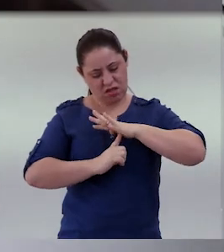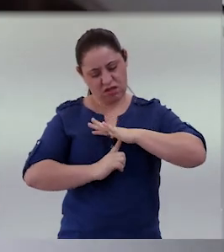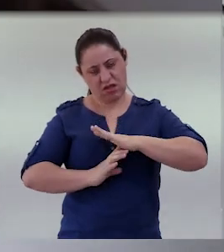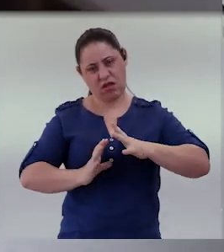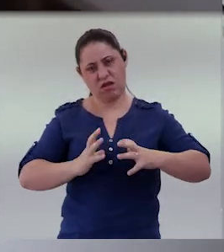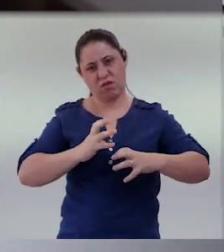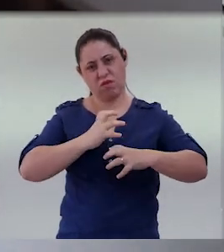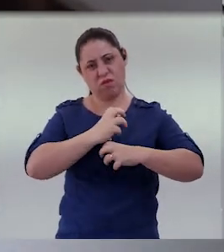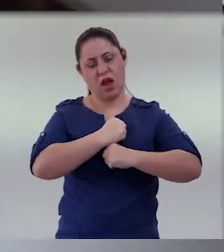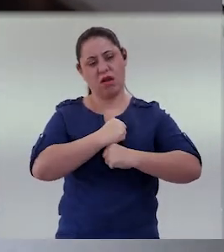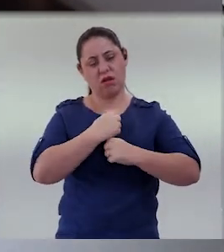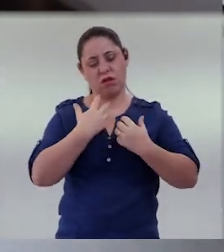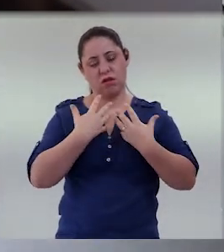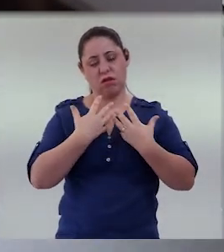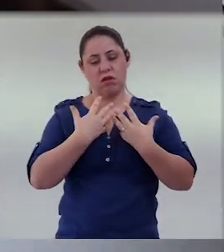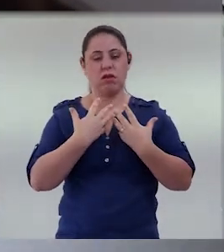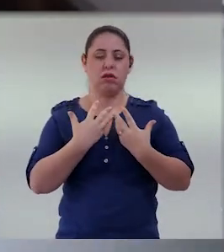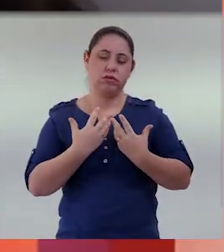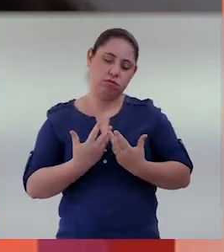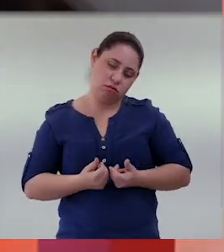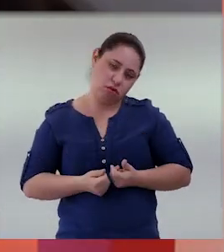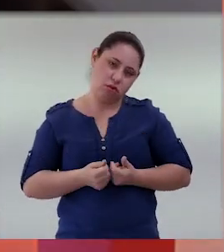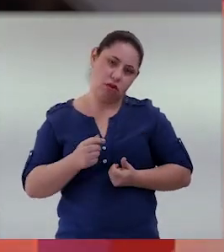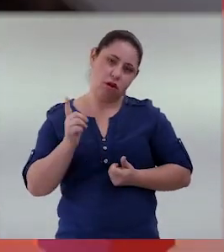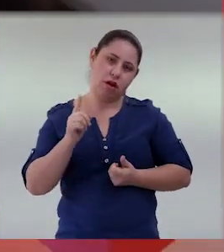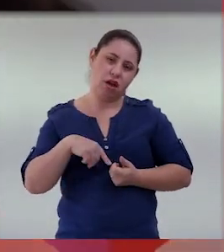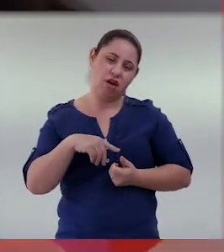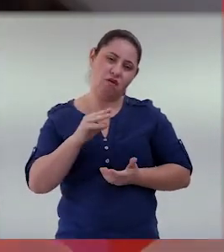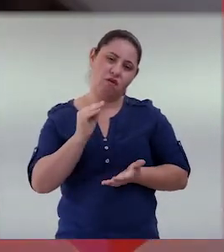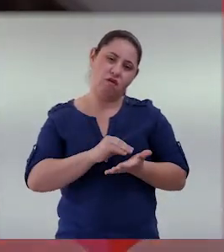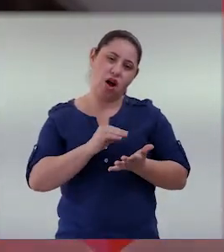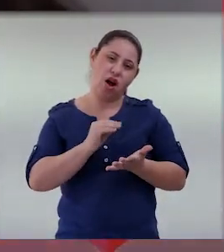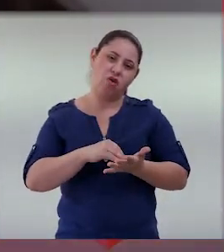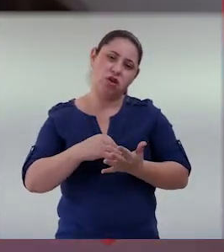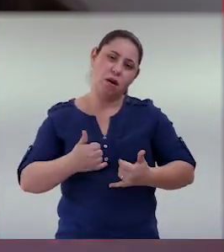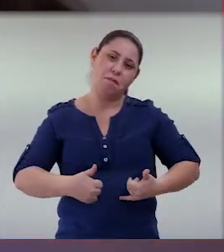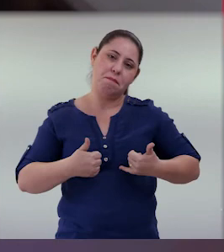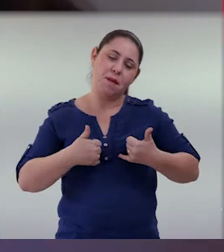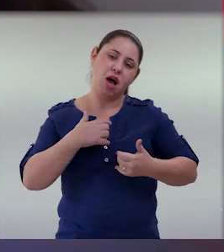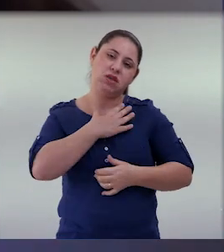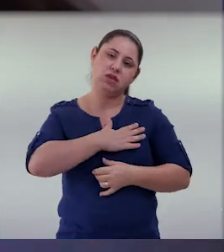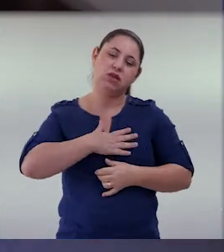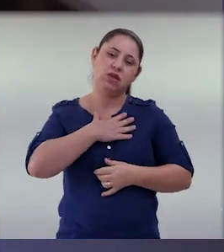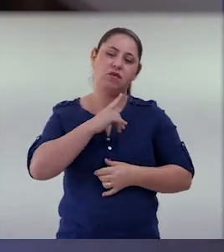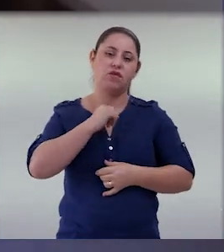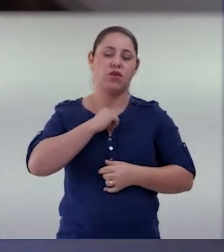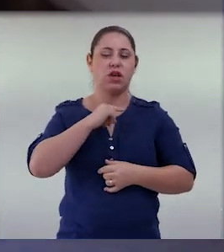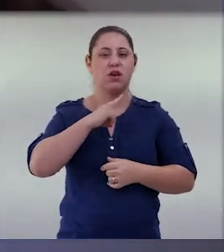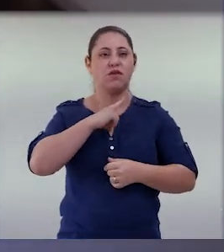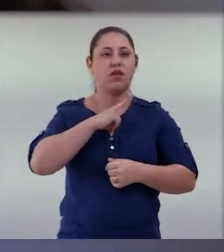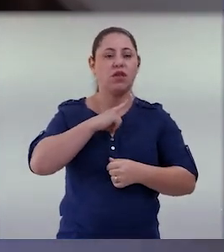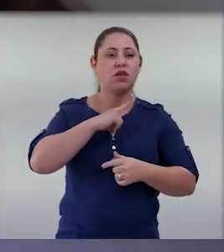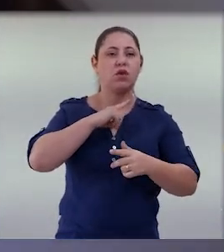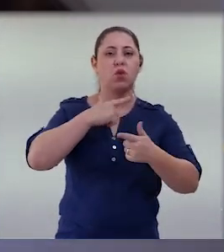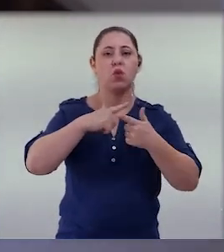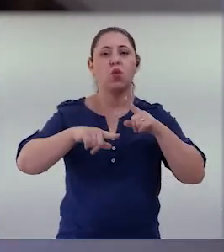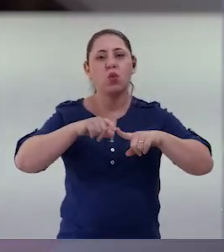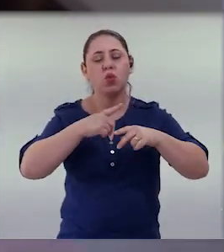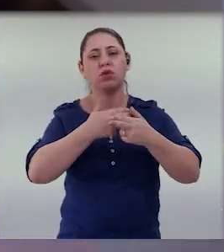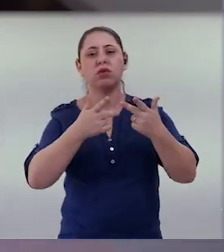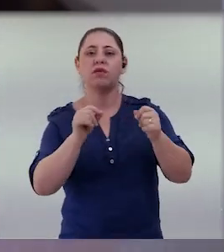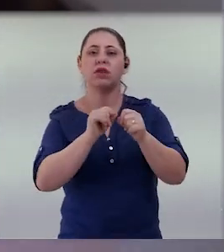a depressão, ela dá justamente esse desânimo e essa falta de prazer em realizar atividades que